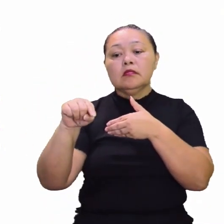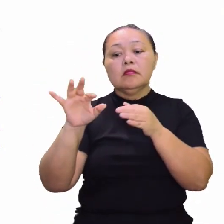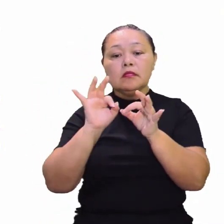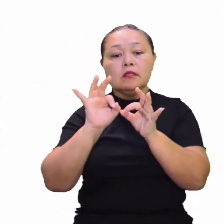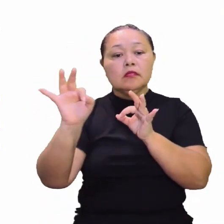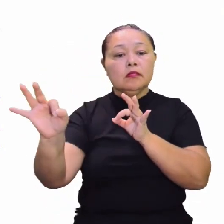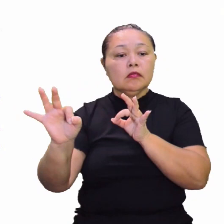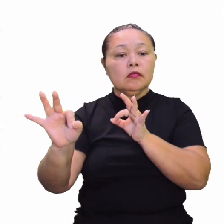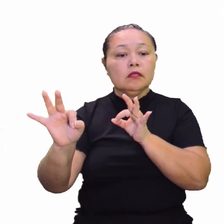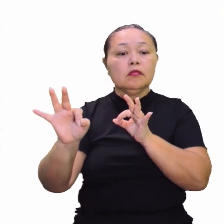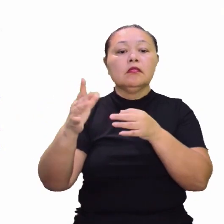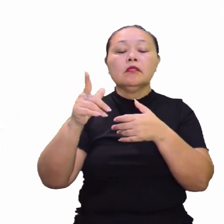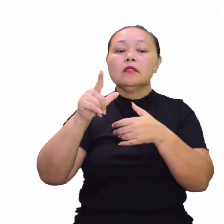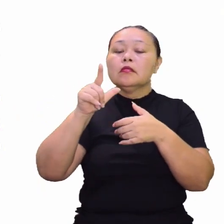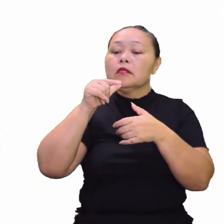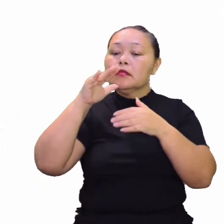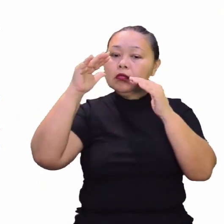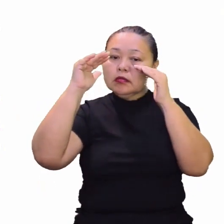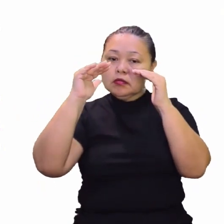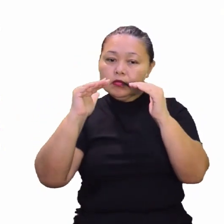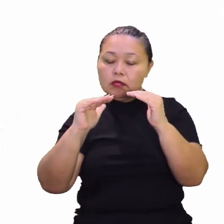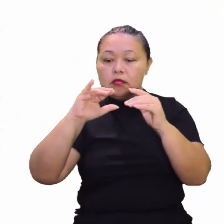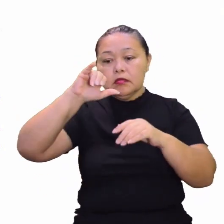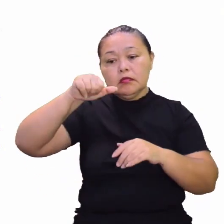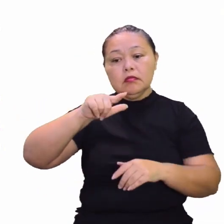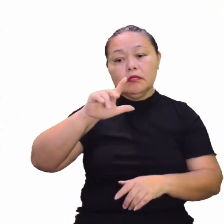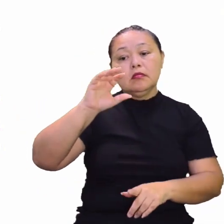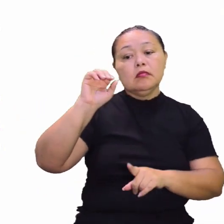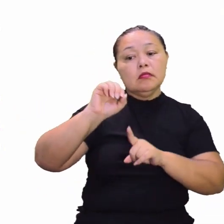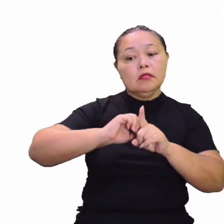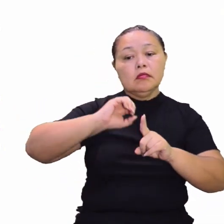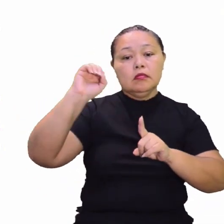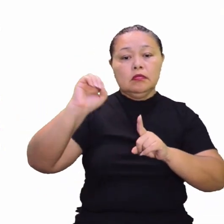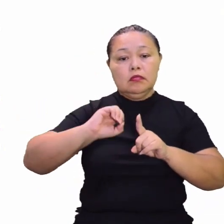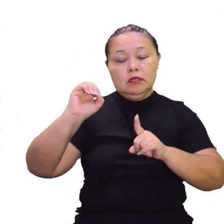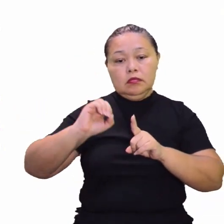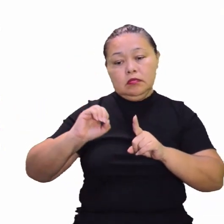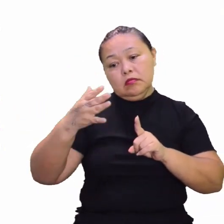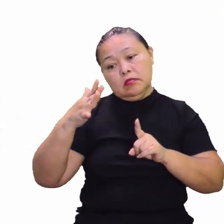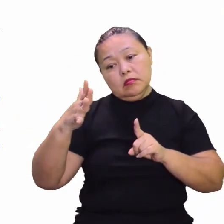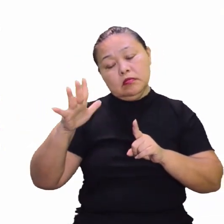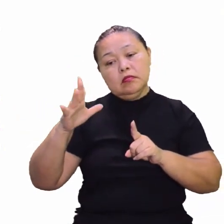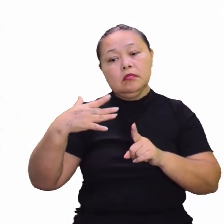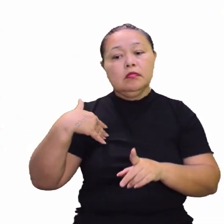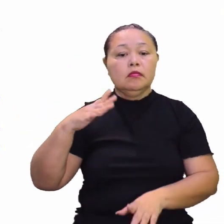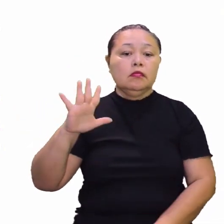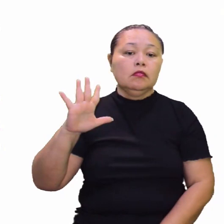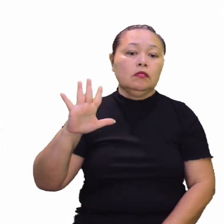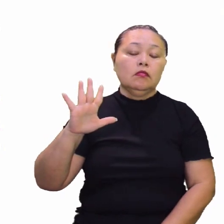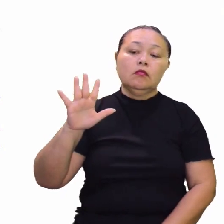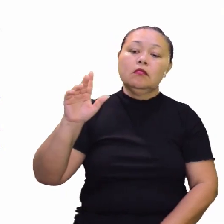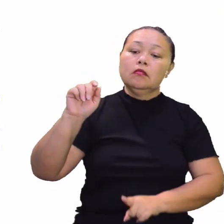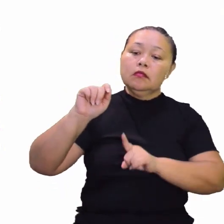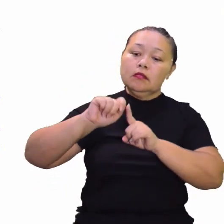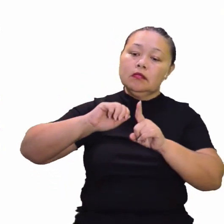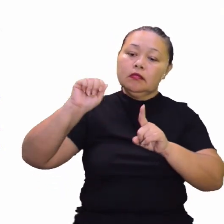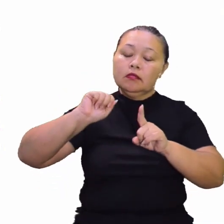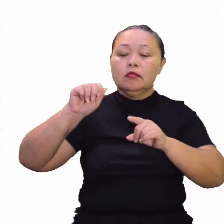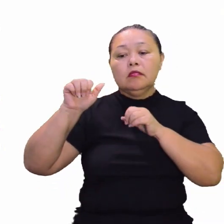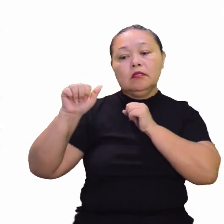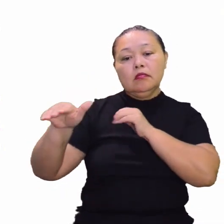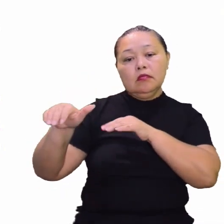metros, período de águas baixas, julho e outubro, principalmente ali quando pega ali agosto,